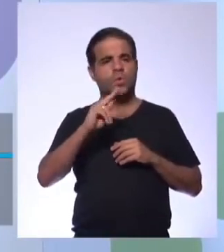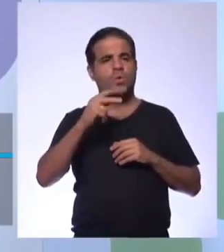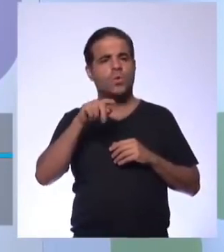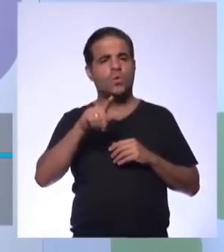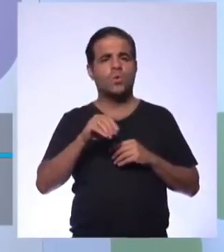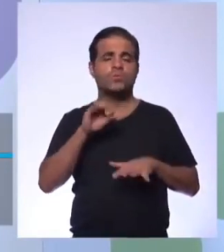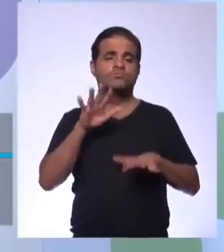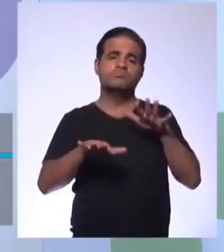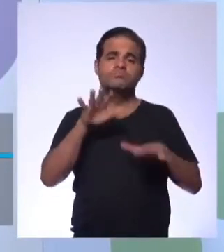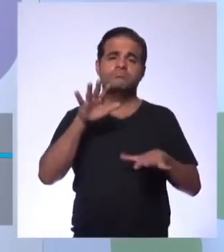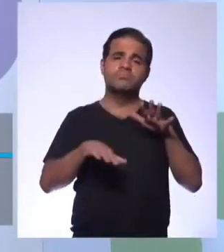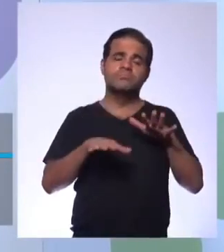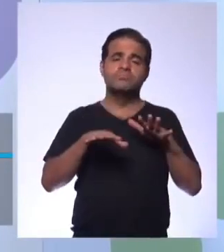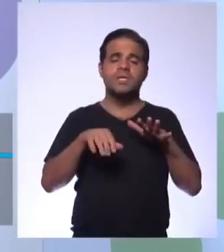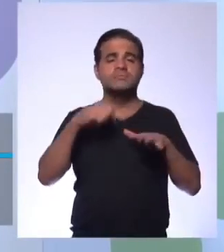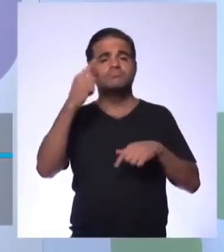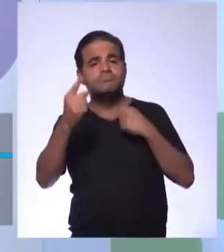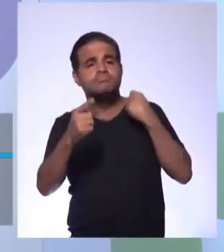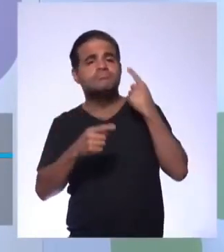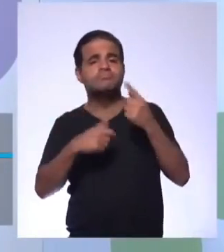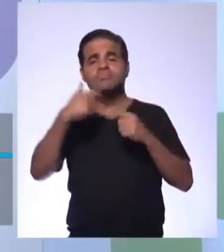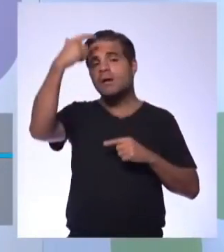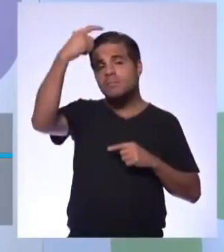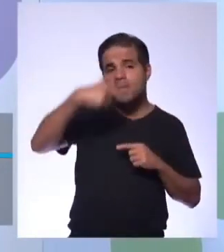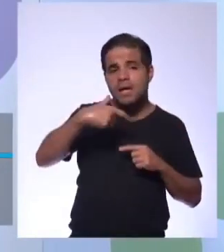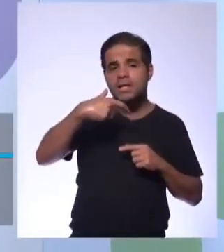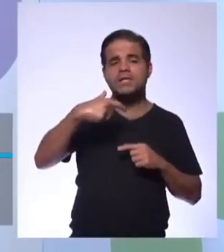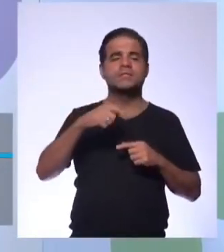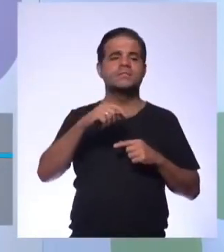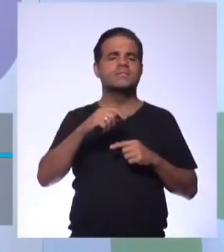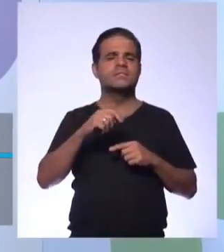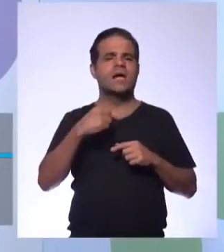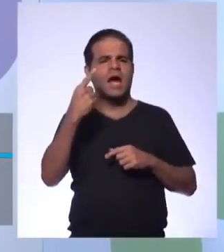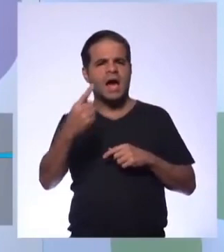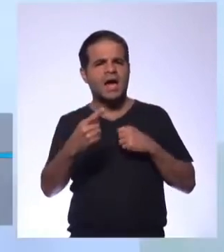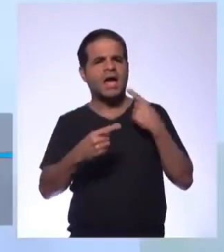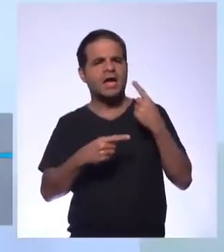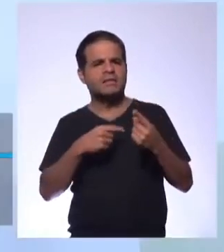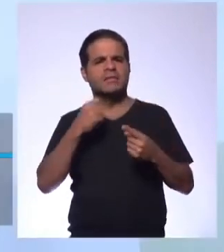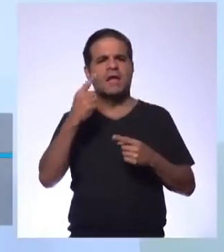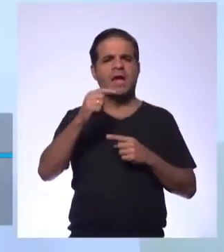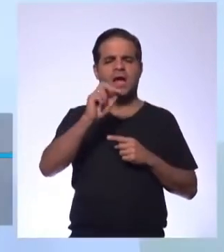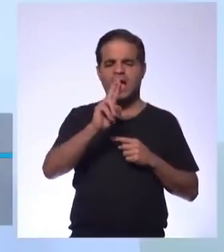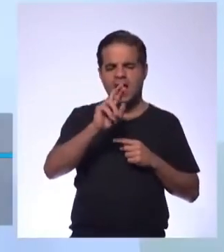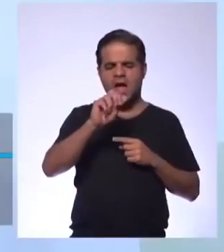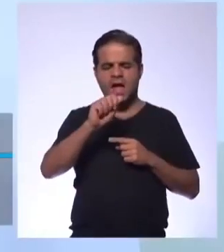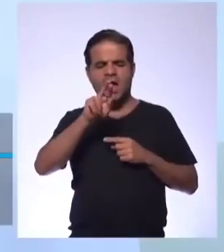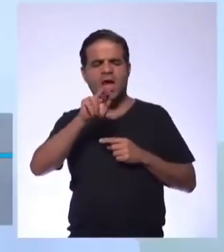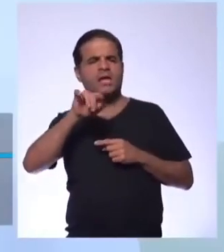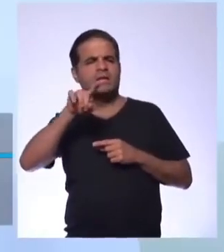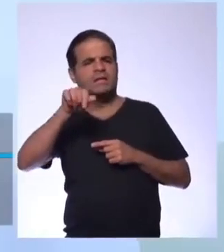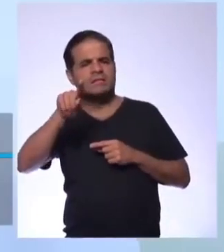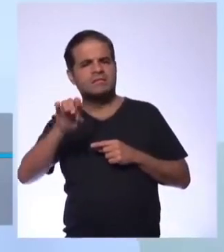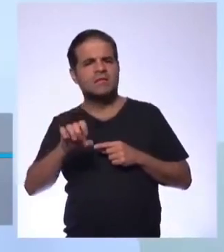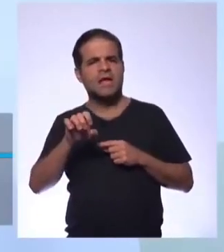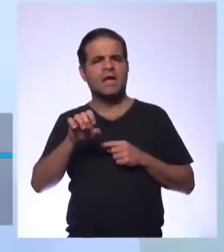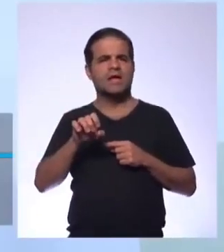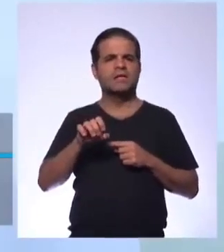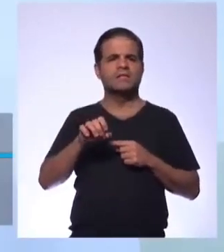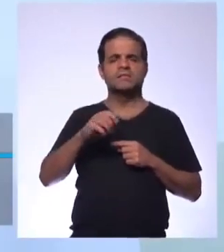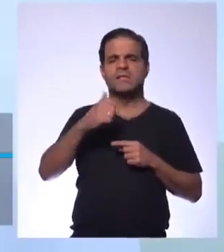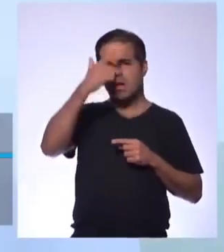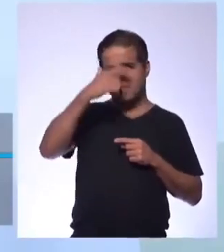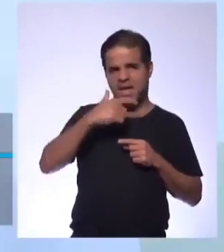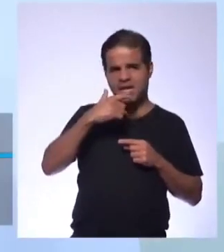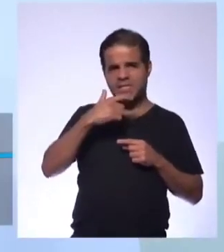da raridade e da aparência. Depende da raridade e da aparência. Não sei se essa aparência está querendo